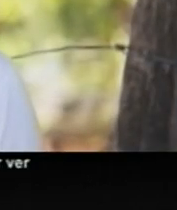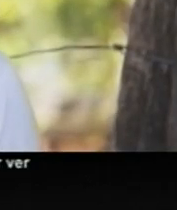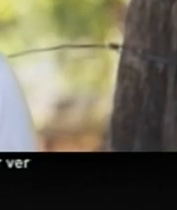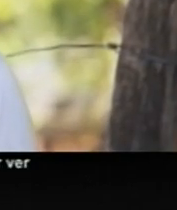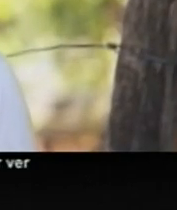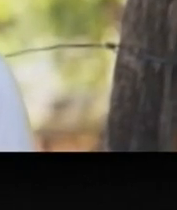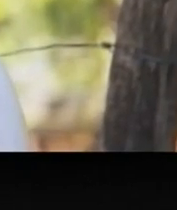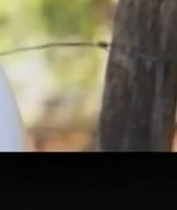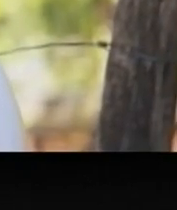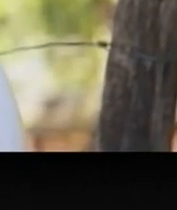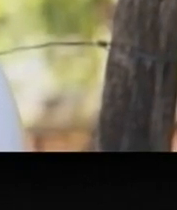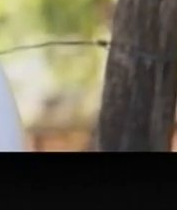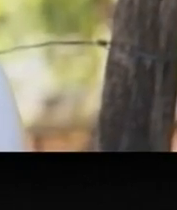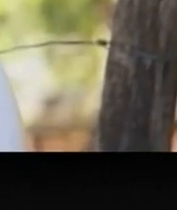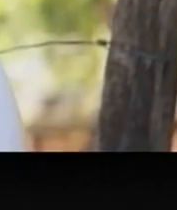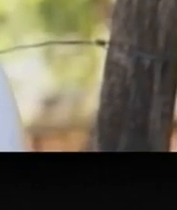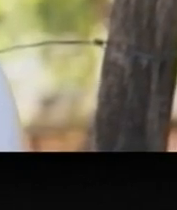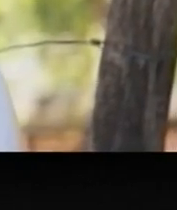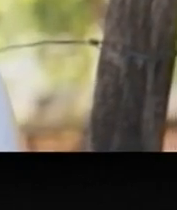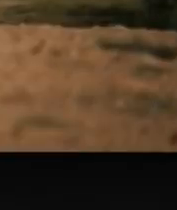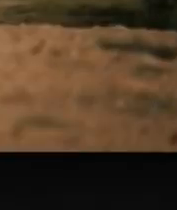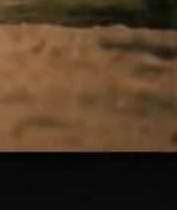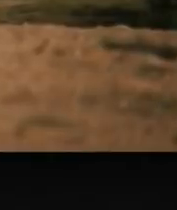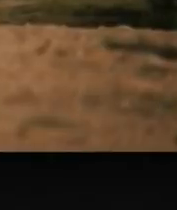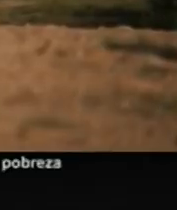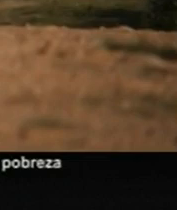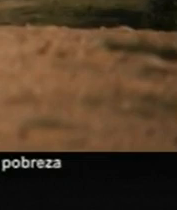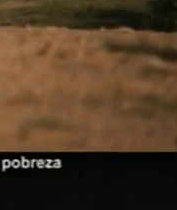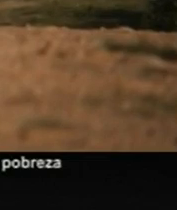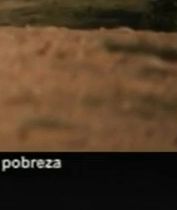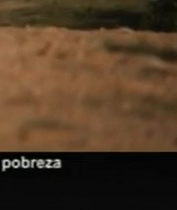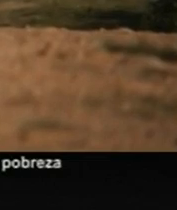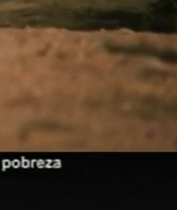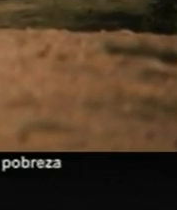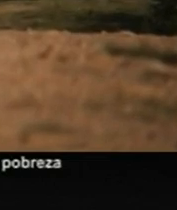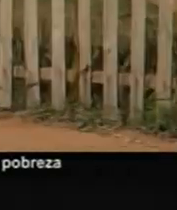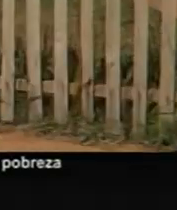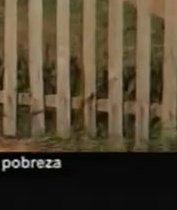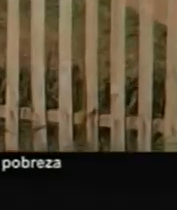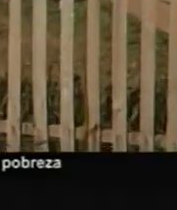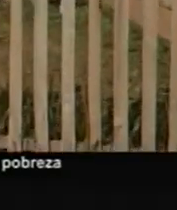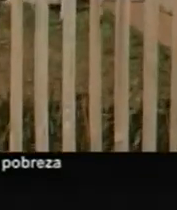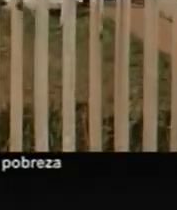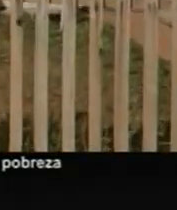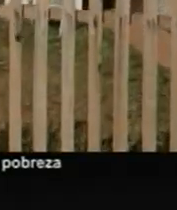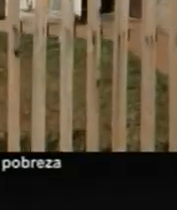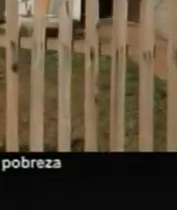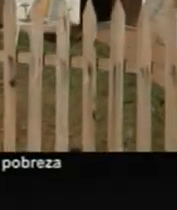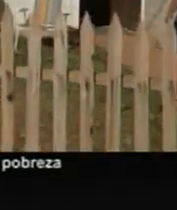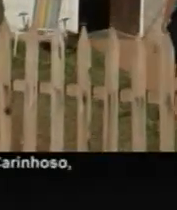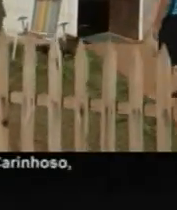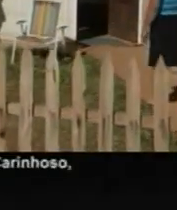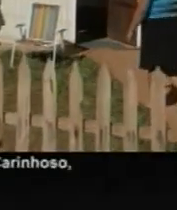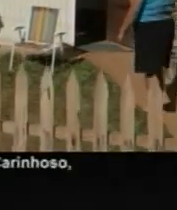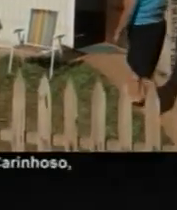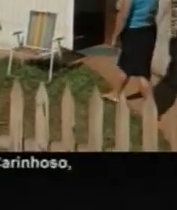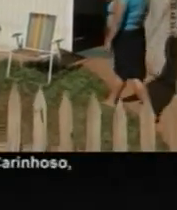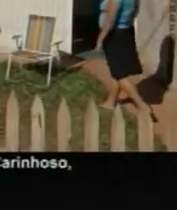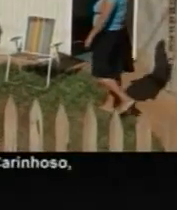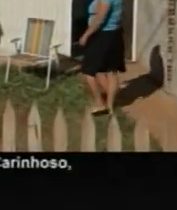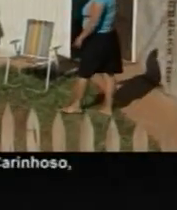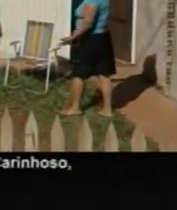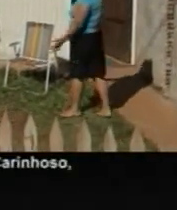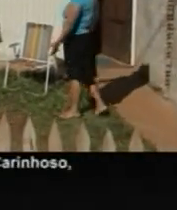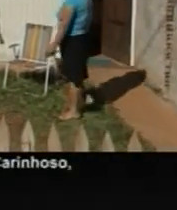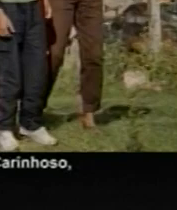gente provavelmente não é que envia um filho chorando de fome. Milhões de brasileiros deixaram a extrema pobreza desde junho do